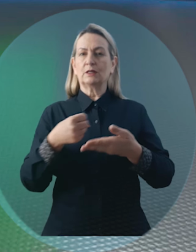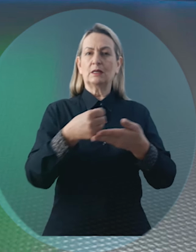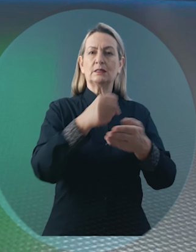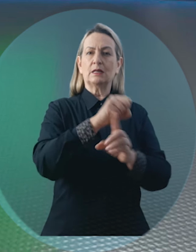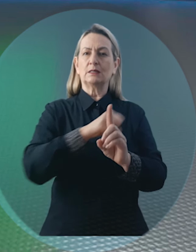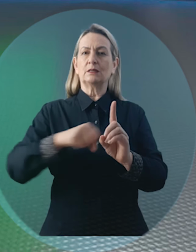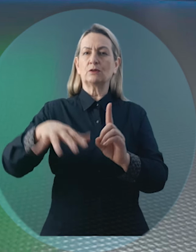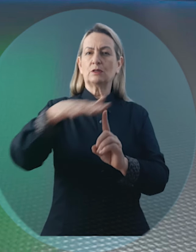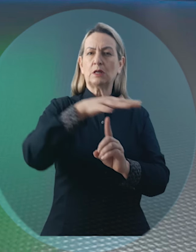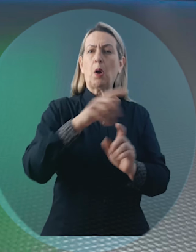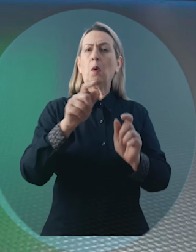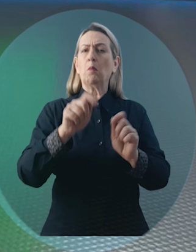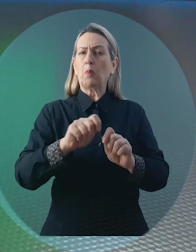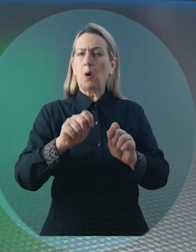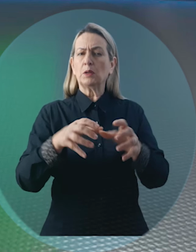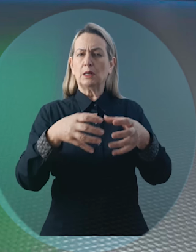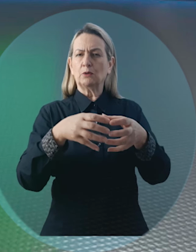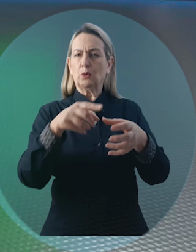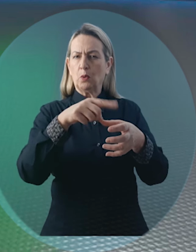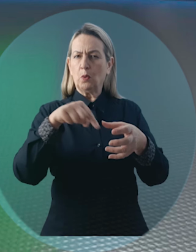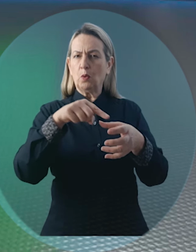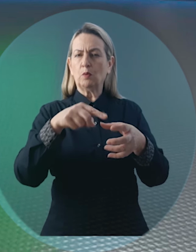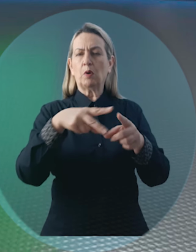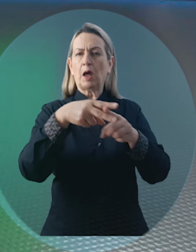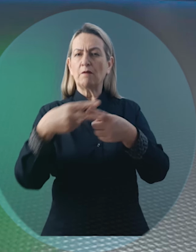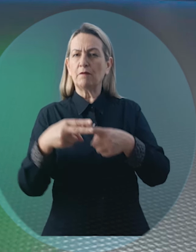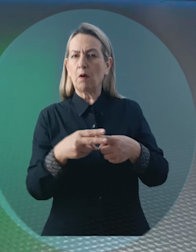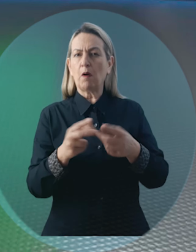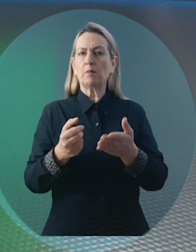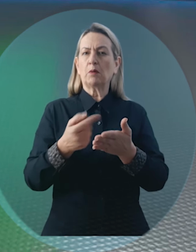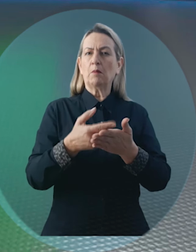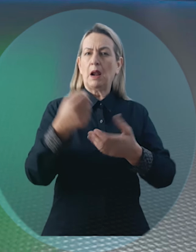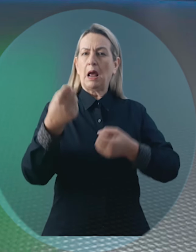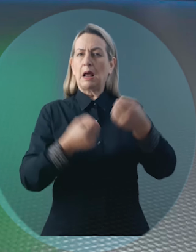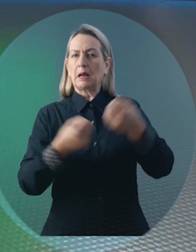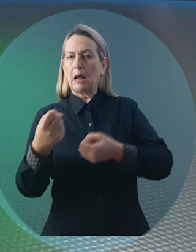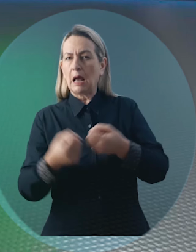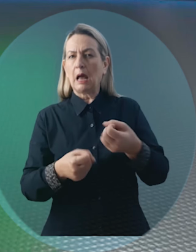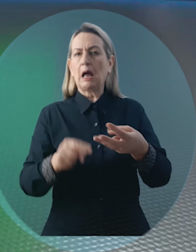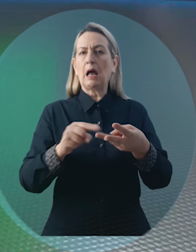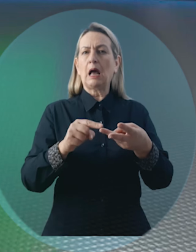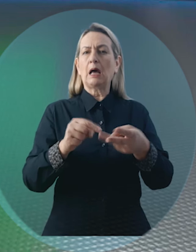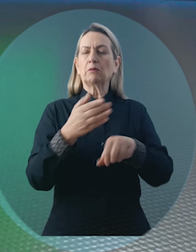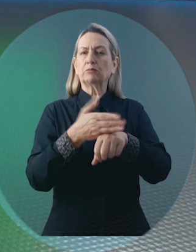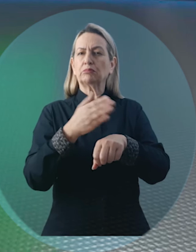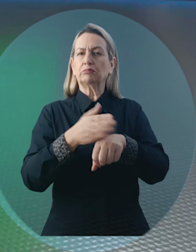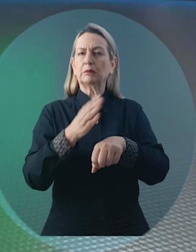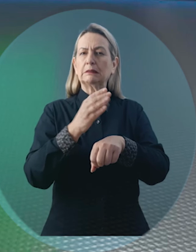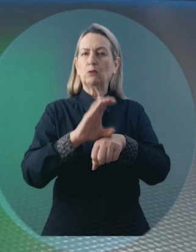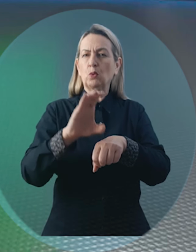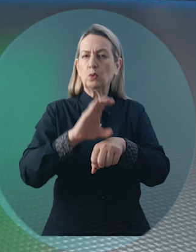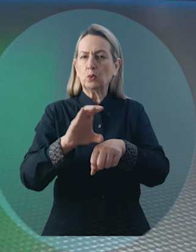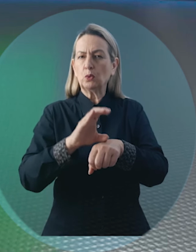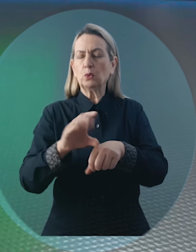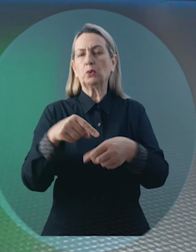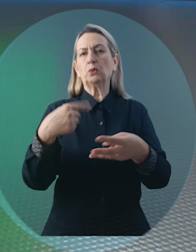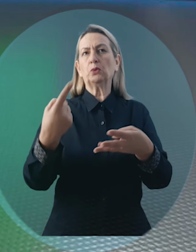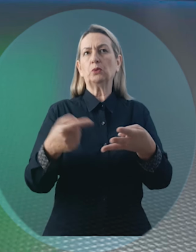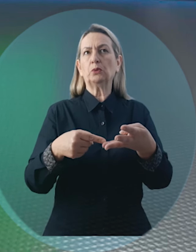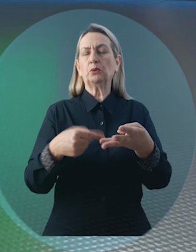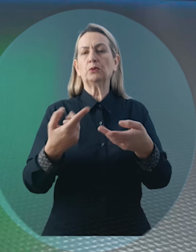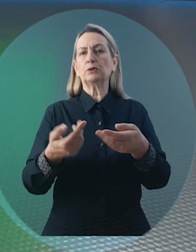social lá você pode prever reforma Pode Prever aquisição de automóveis realização de